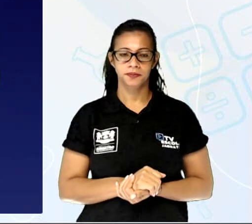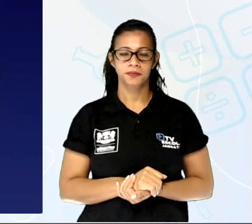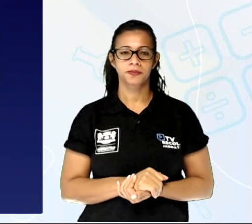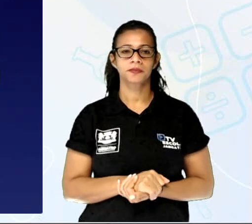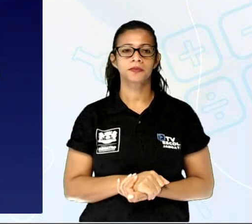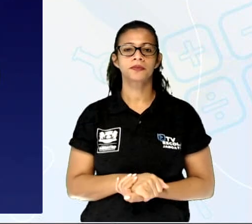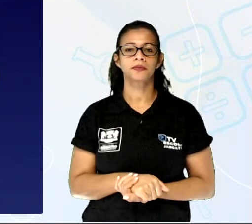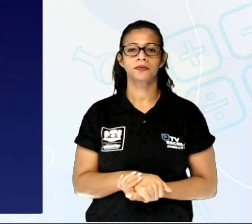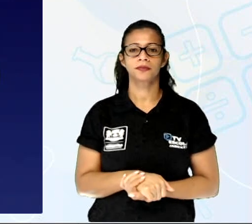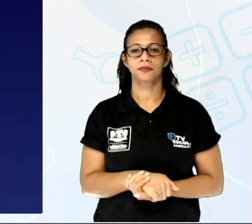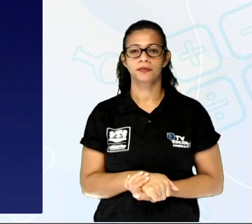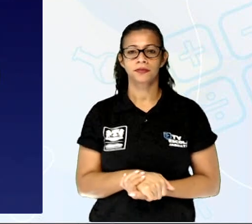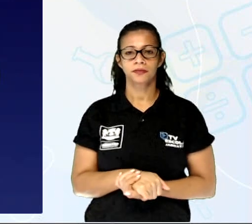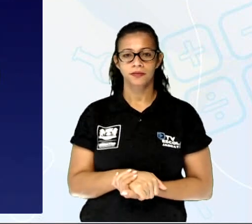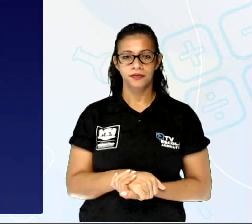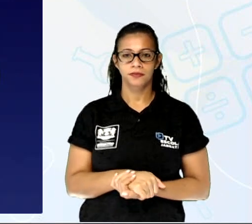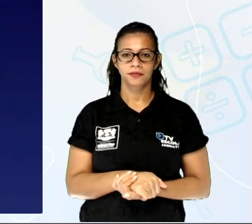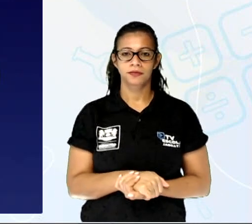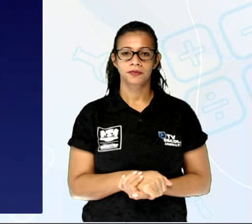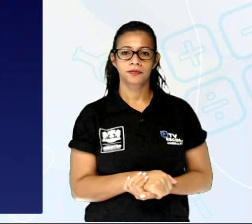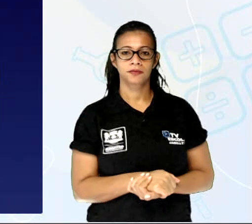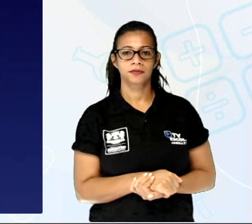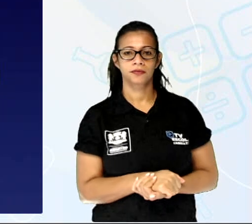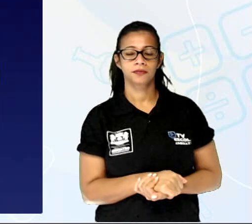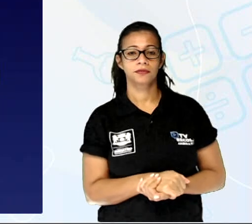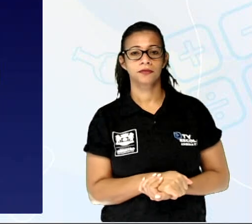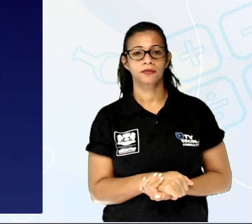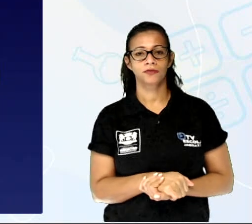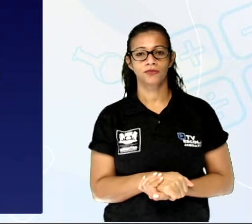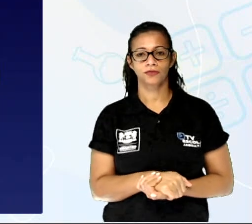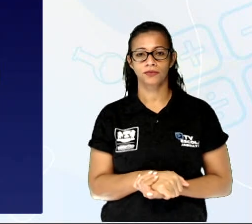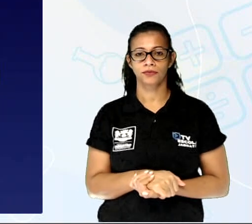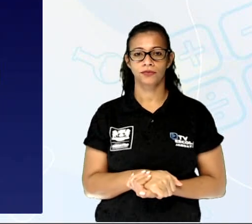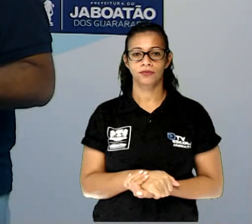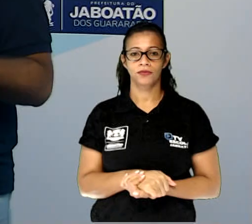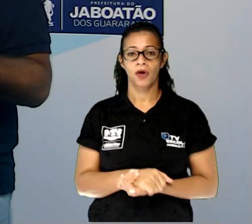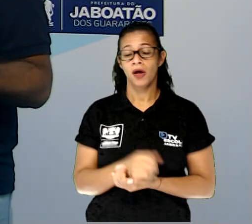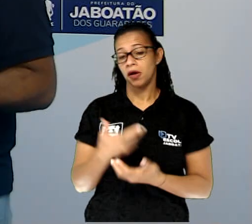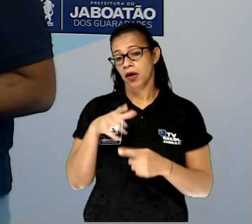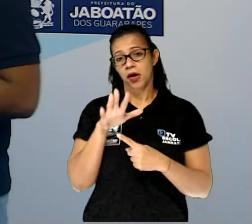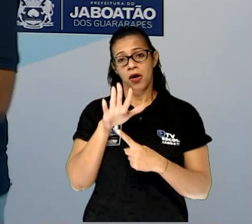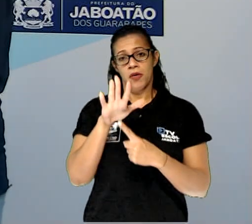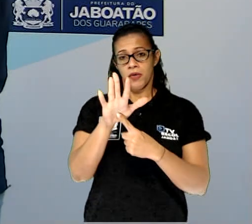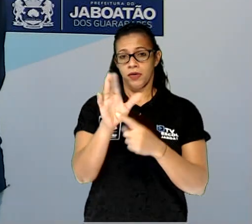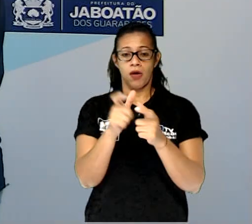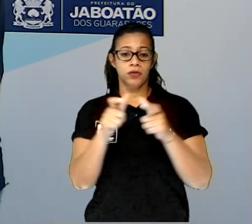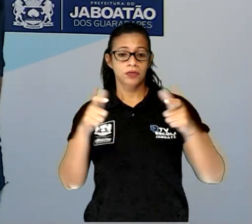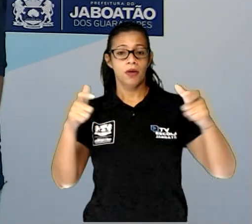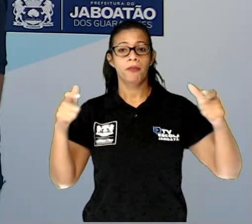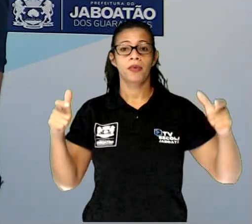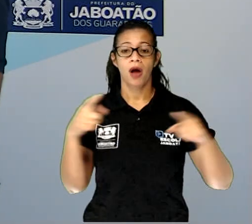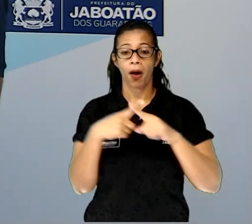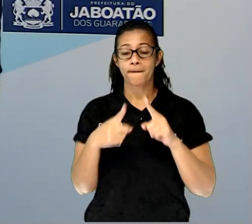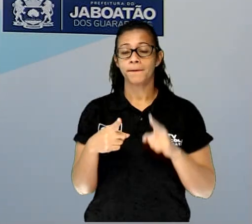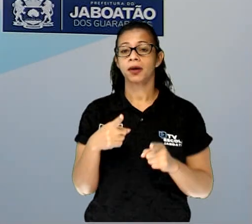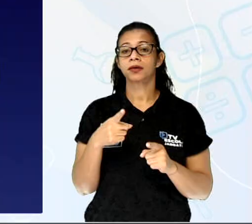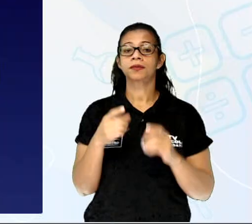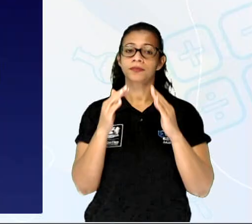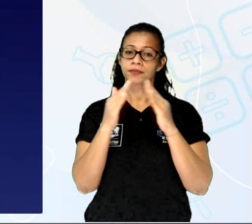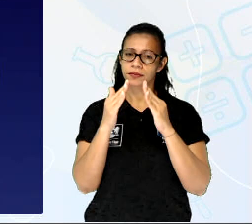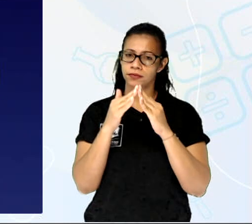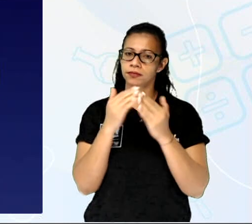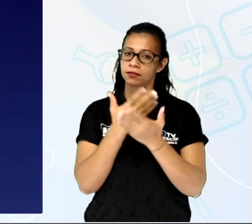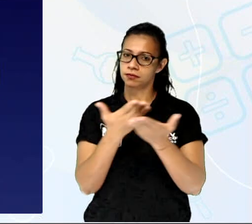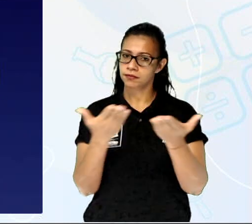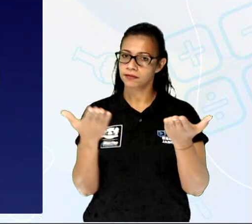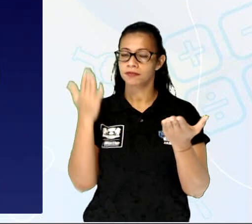inclusive. A gente não tem aqui intenção de mostrar tamanhos reais ou específicos, mas que você entenda que, olha aí na